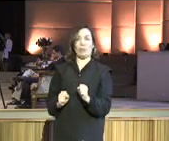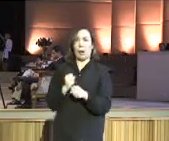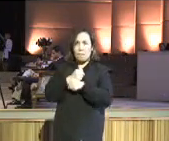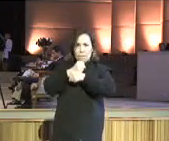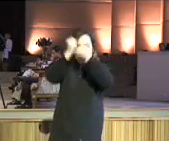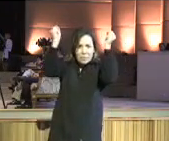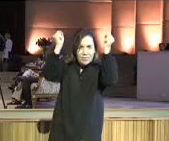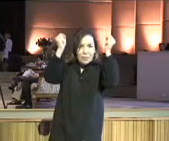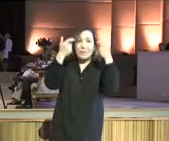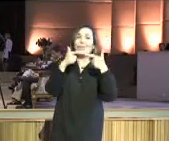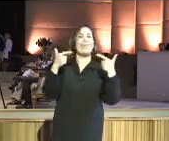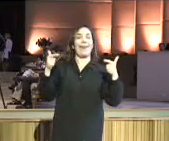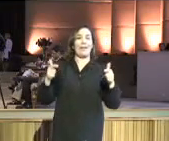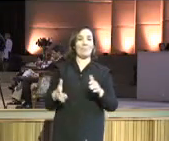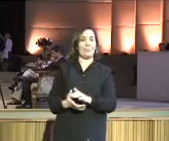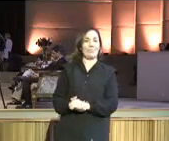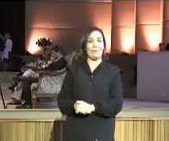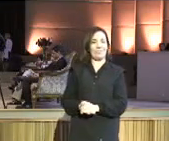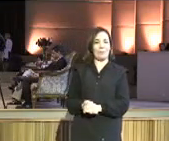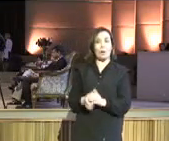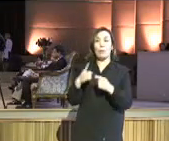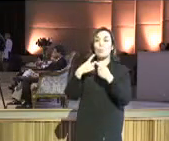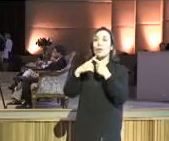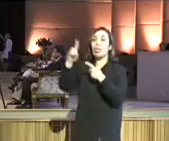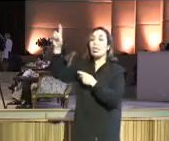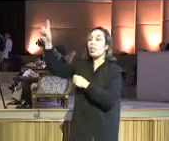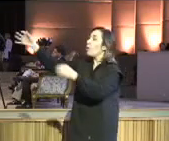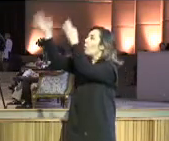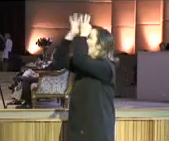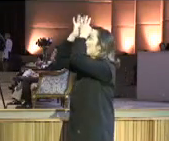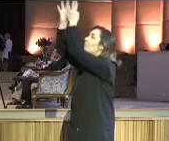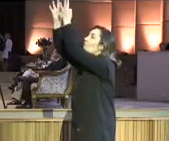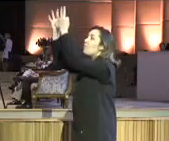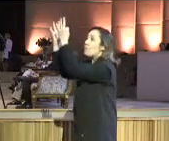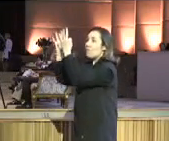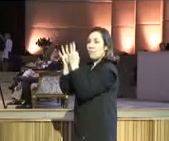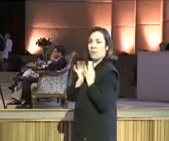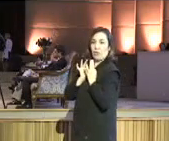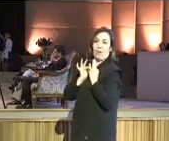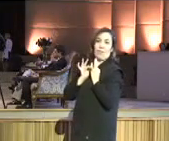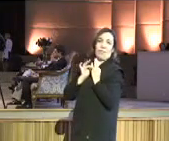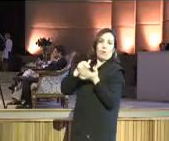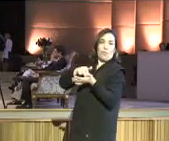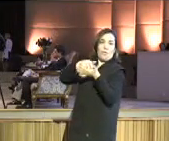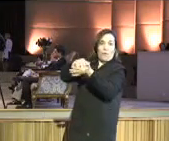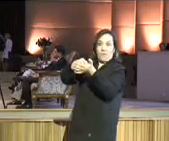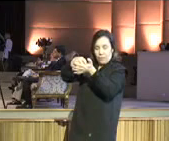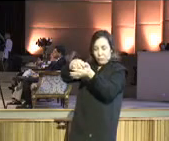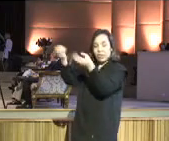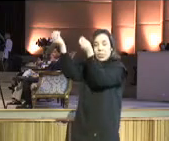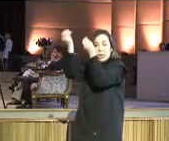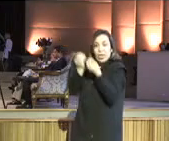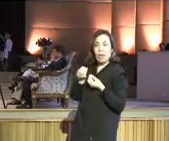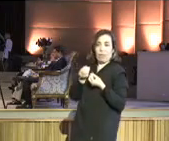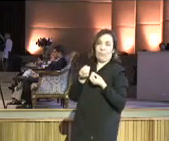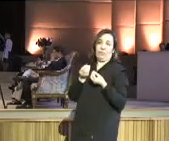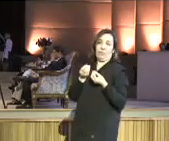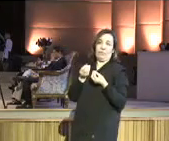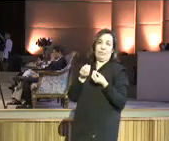impossível vai acontecer, porque Ele é fiel e é Ele que sustenta a nossa vida.